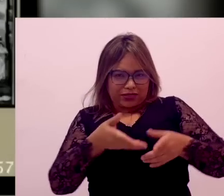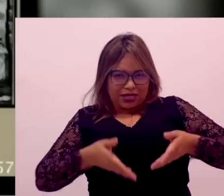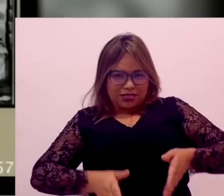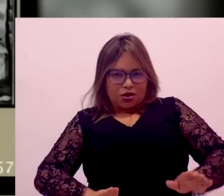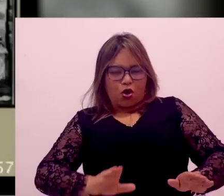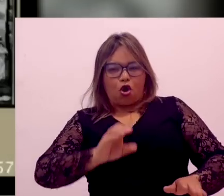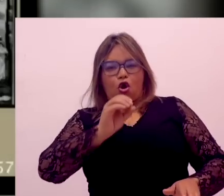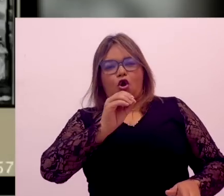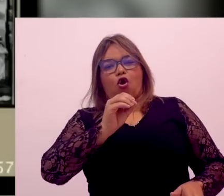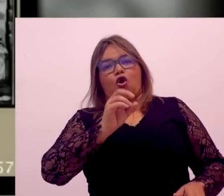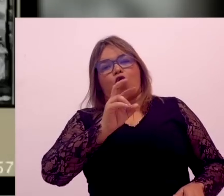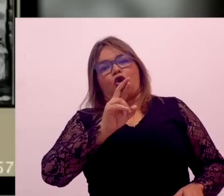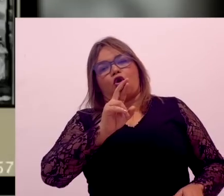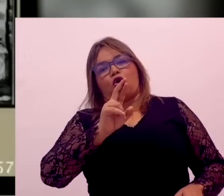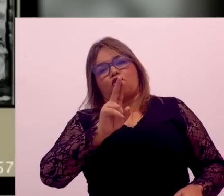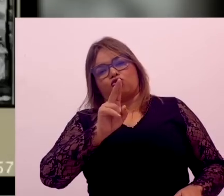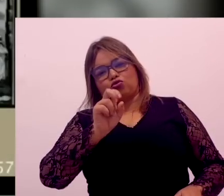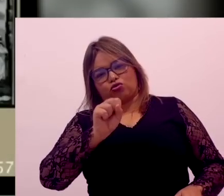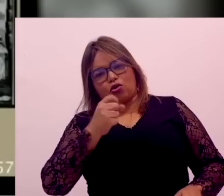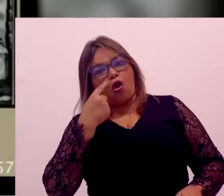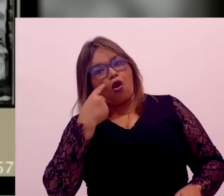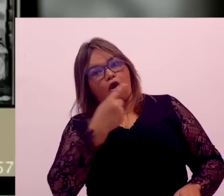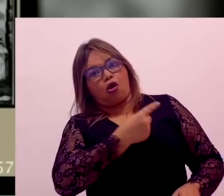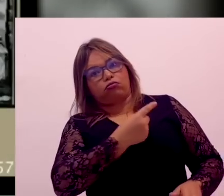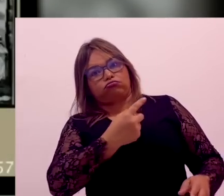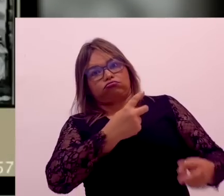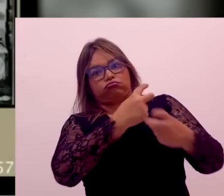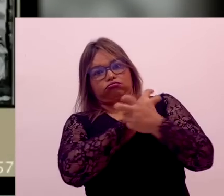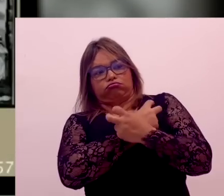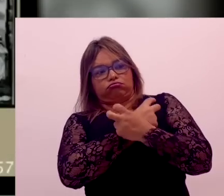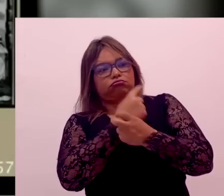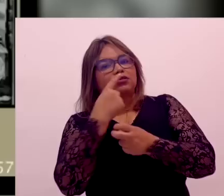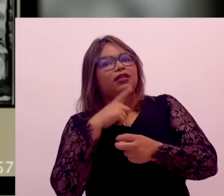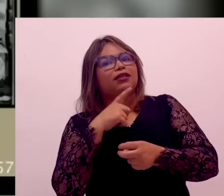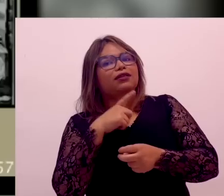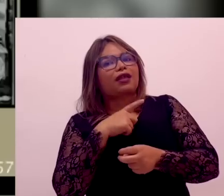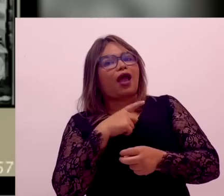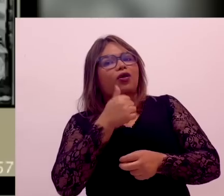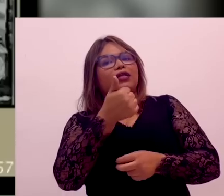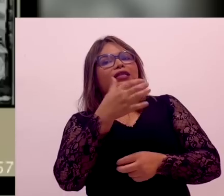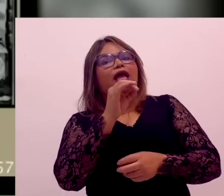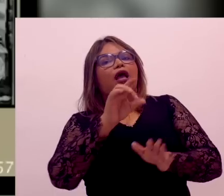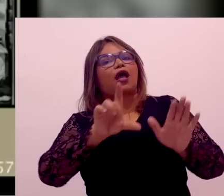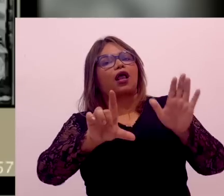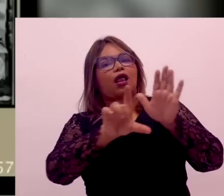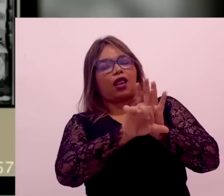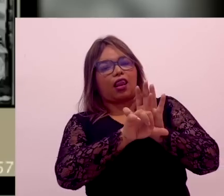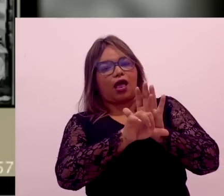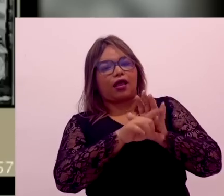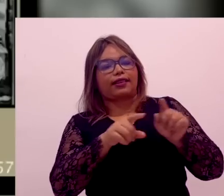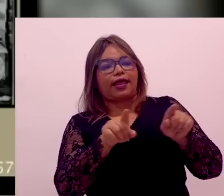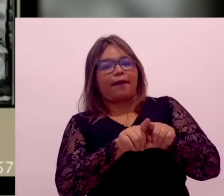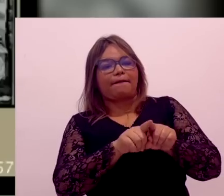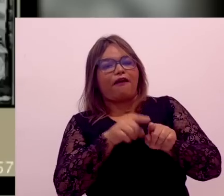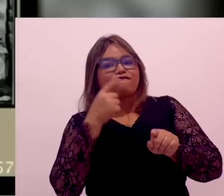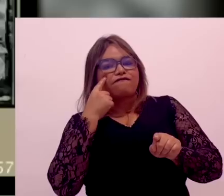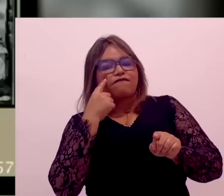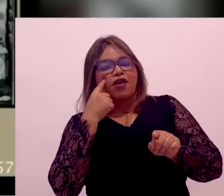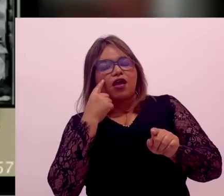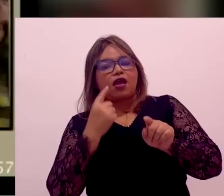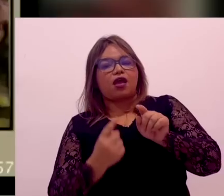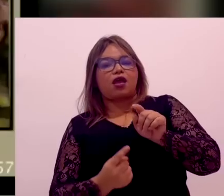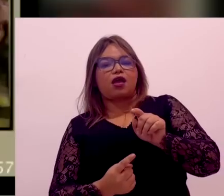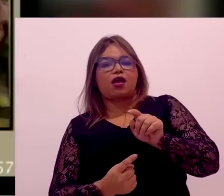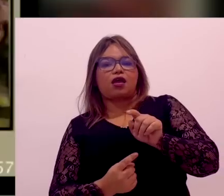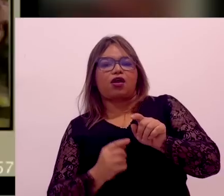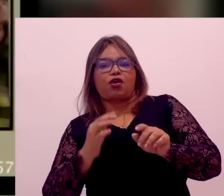10 mandamentos. Vejam os candelabros. Vejam as pirâmides. Este é o culto egípcio. Vejam